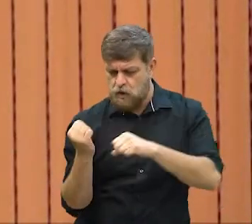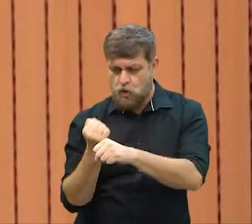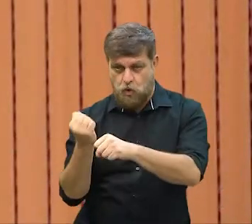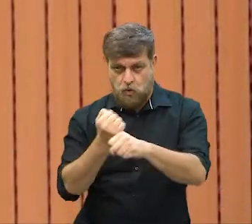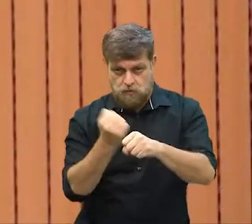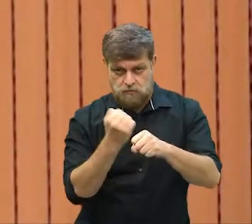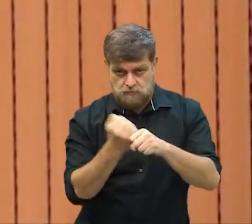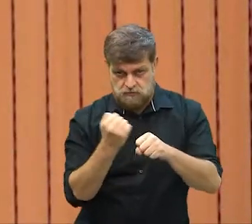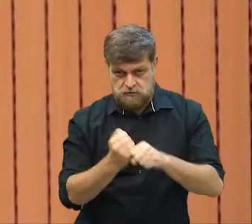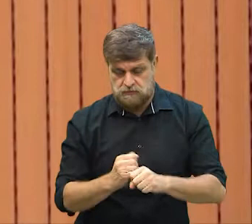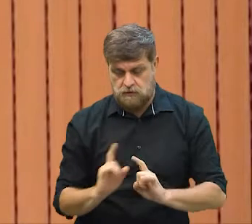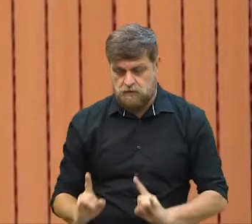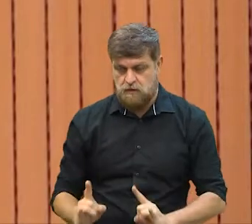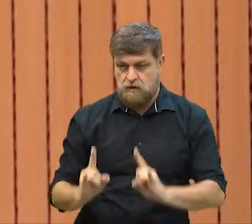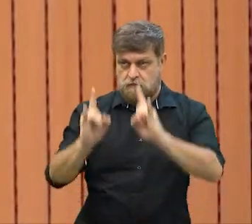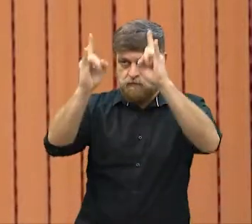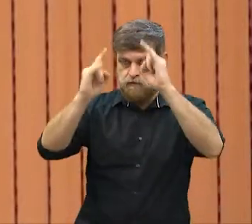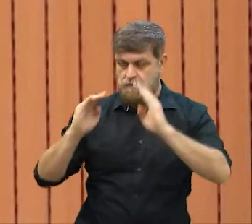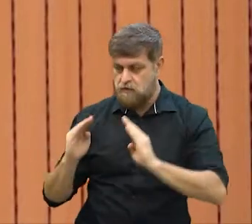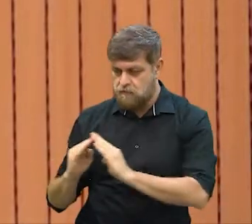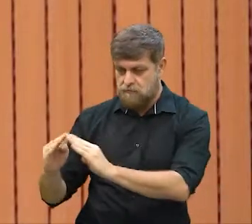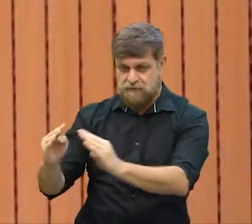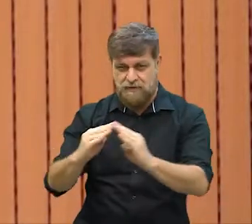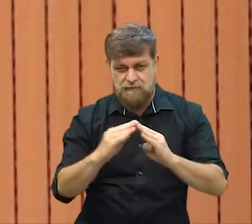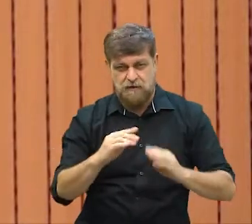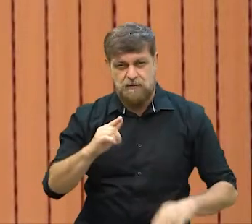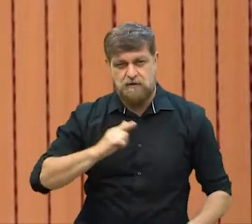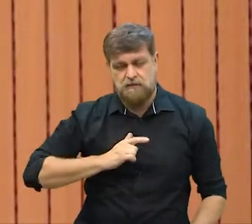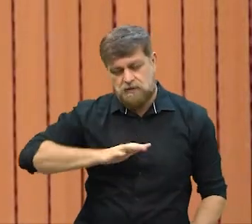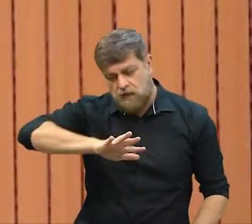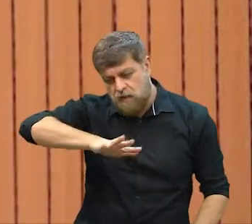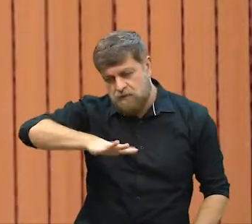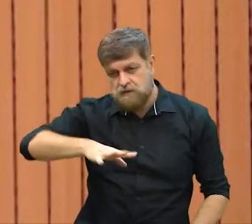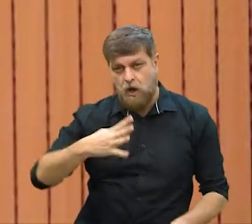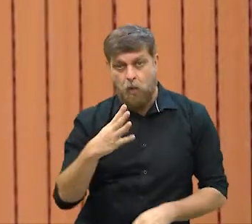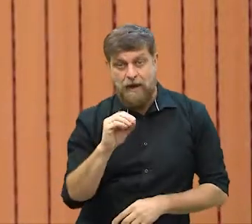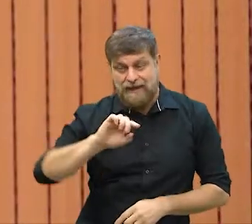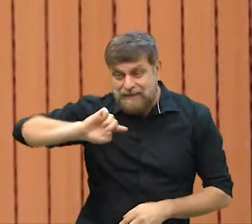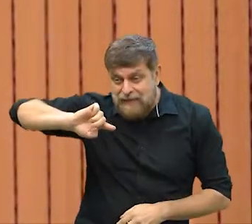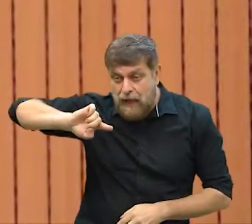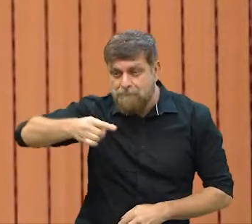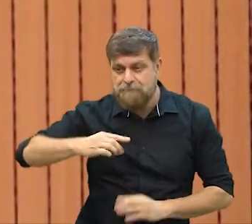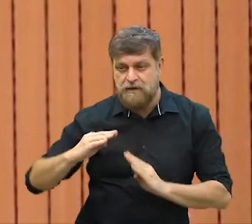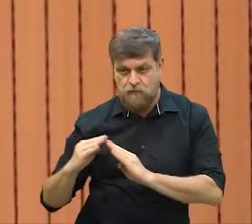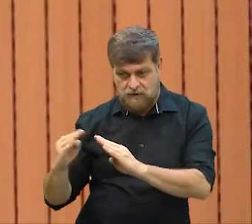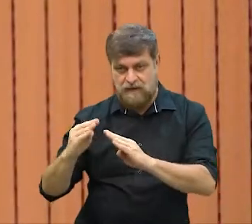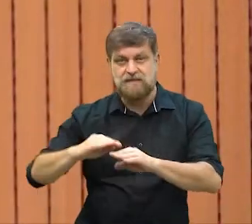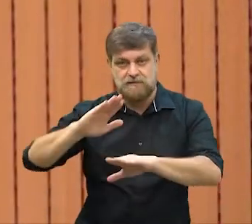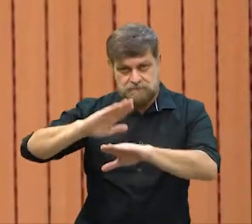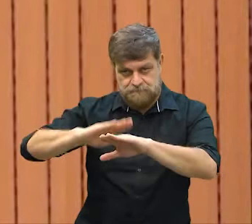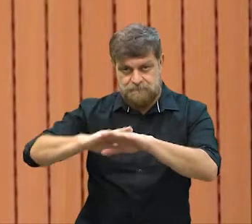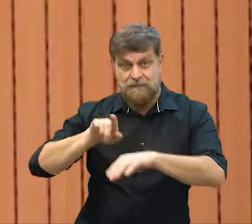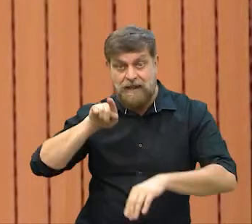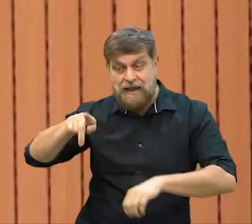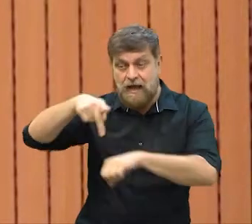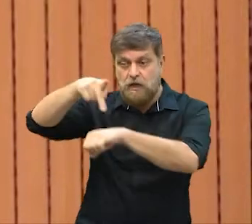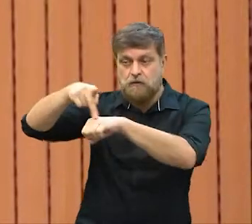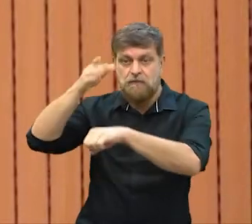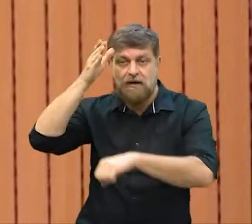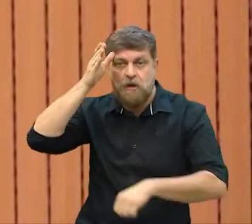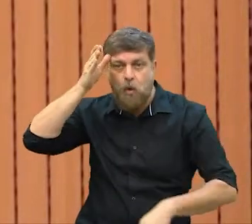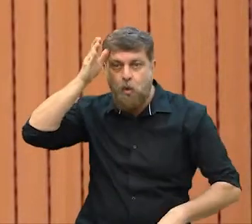entre construções verticais e horizontais nós temos aí praticamente 40 mil habitações para serem